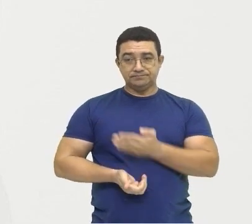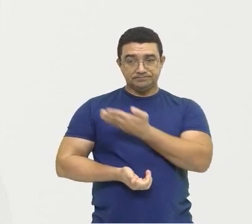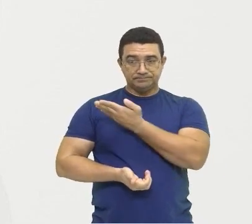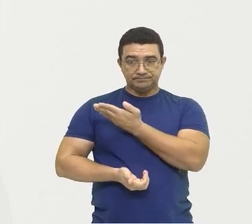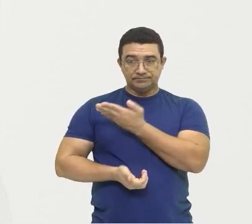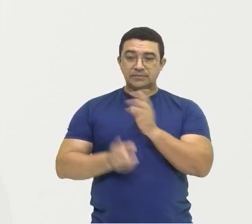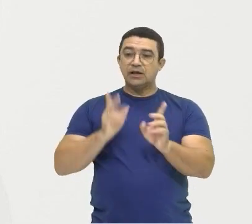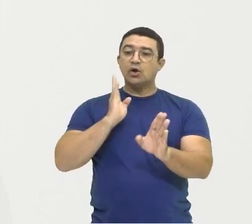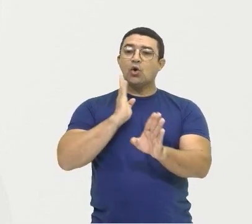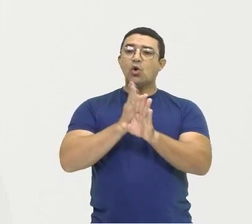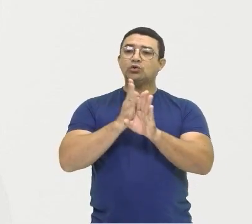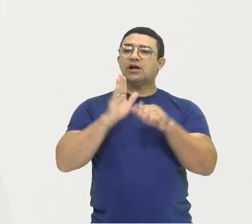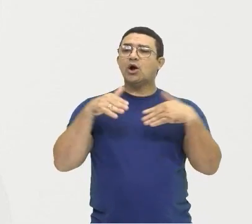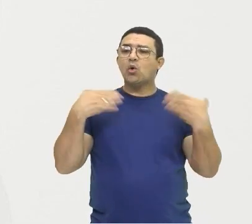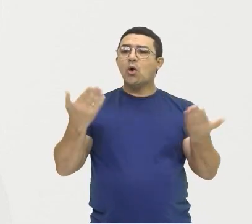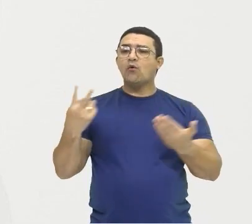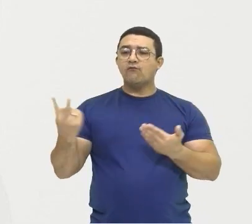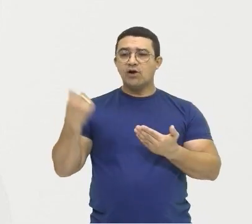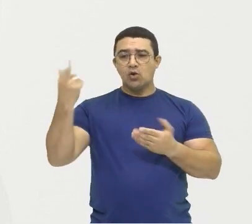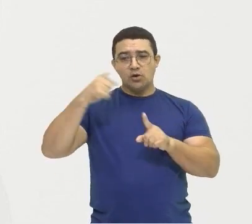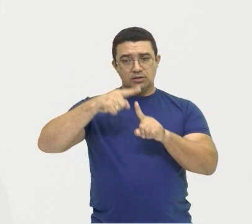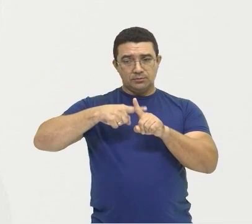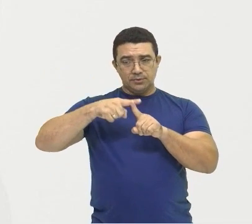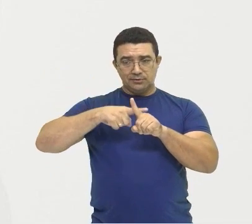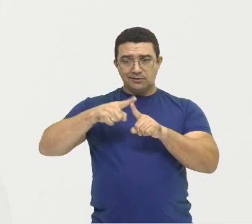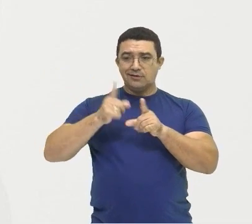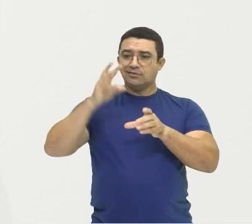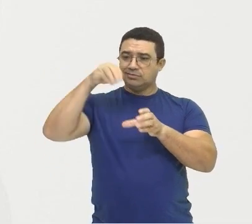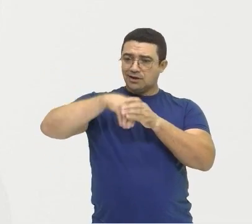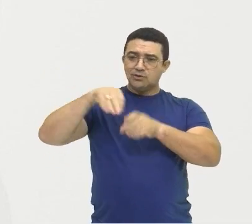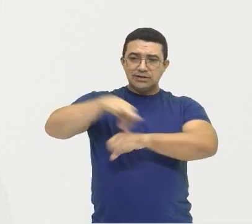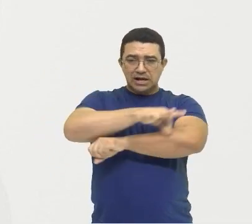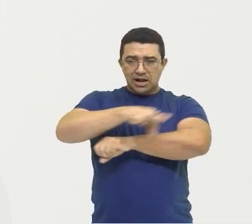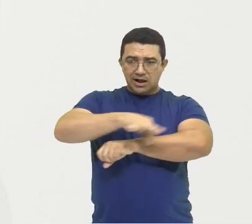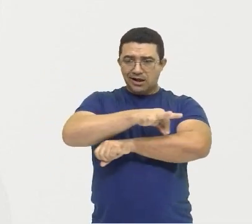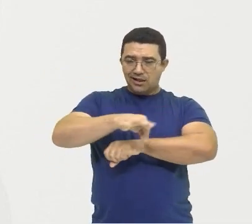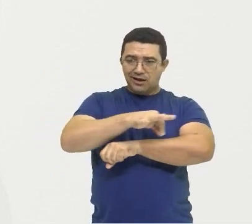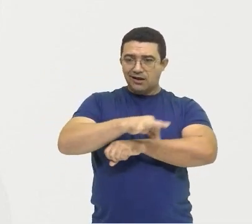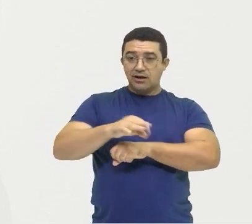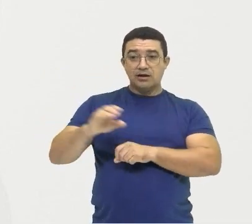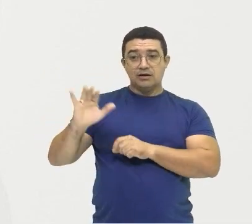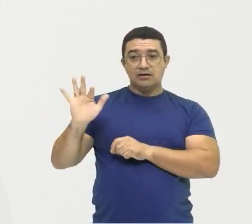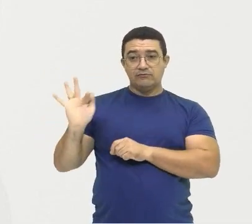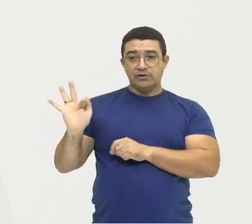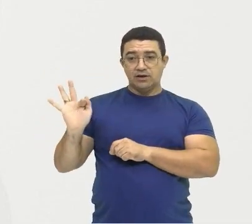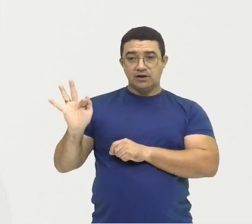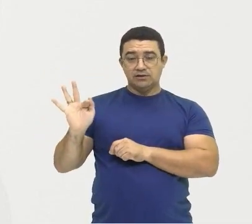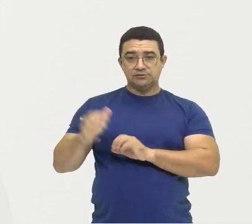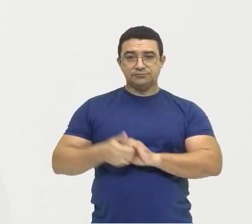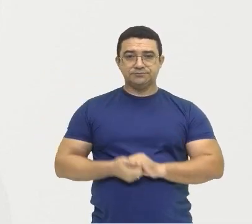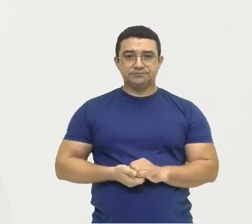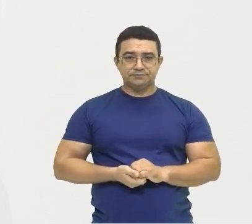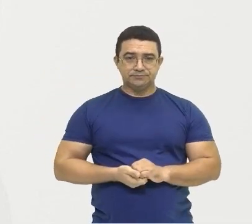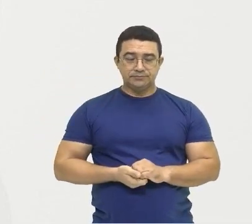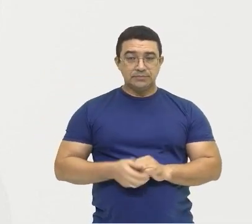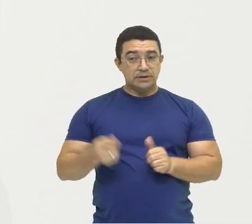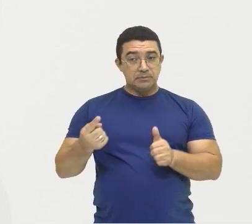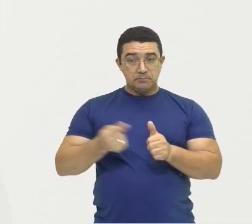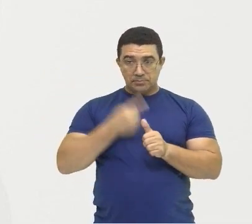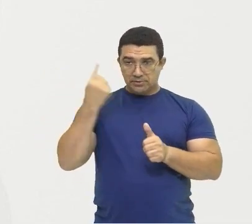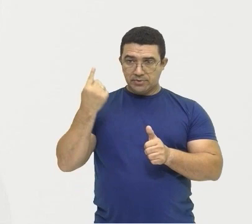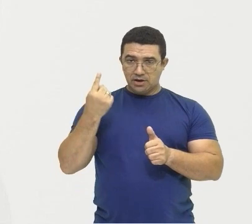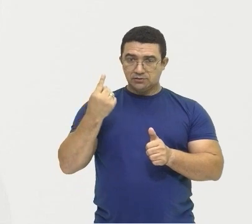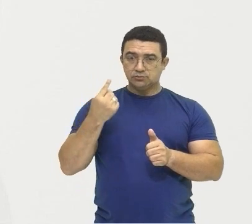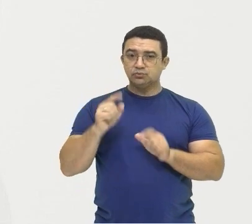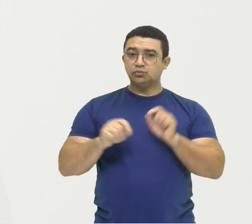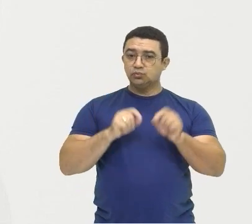achar qual é o valor dessa temperatura na escala Fahrenheit. Então, veja, pessoal, o que a gente vai fazer em primeiro lugar? Em primeiro lugar, eu